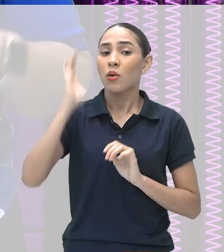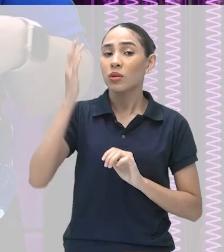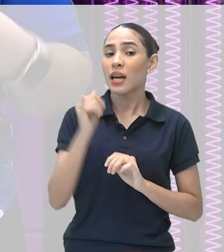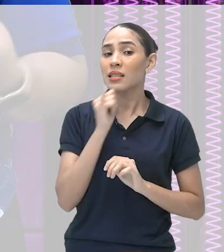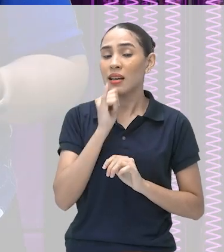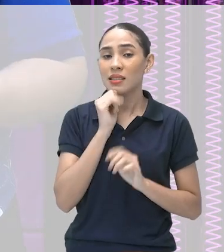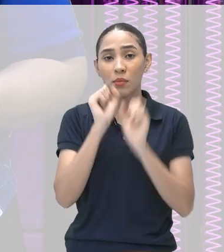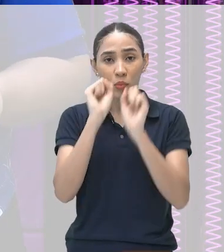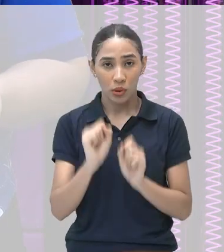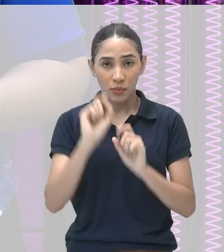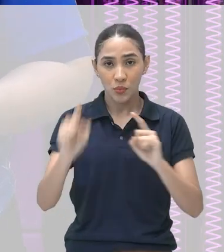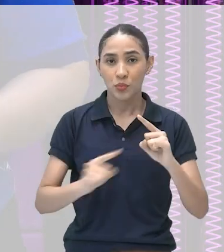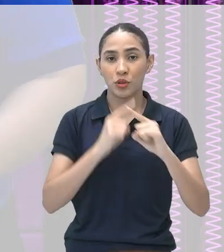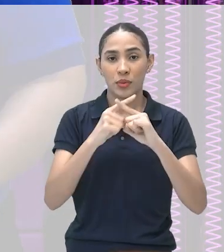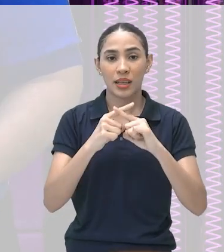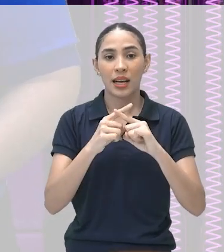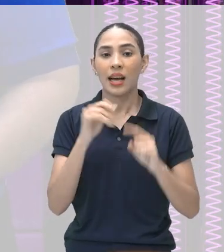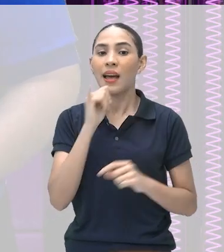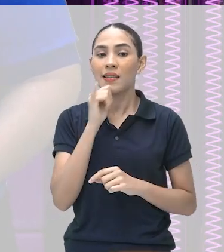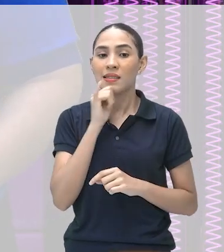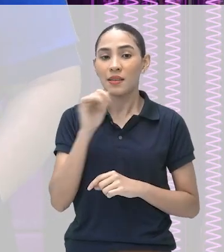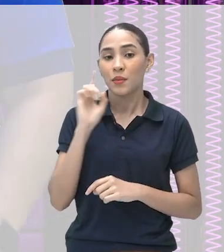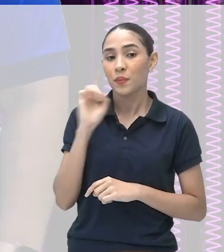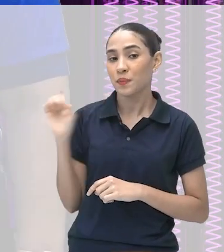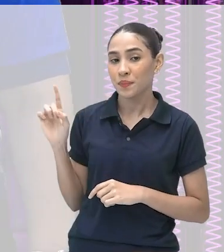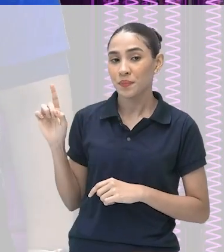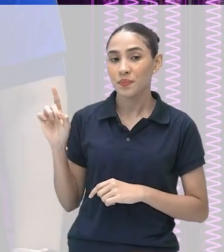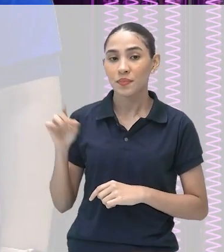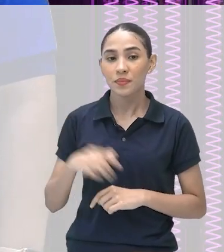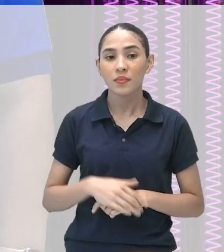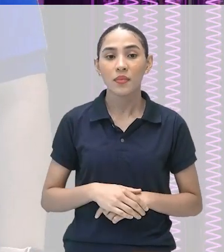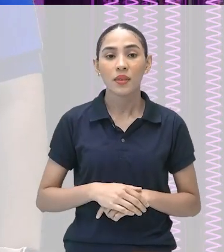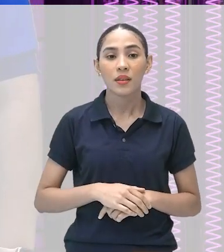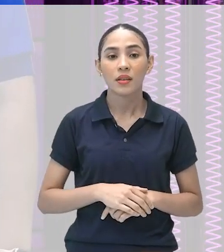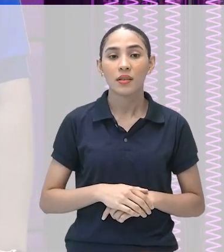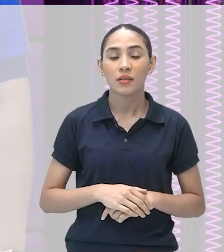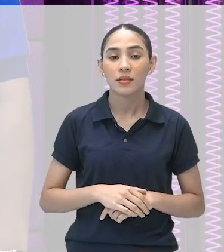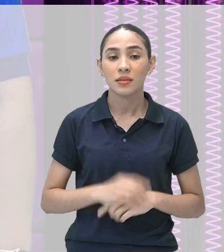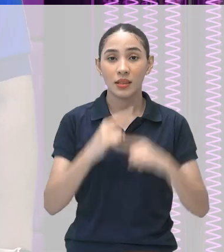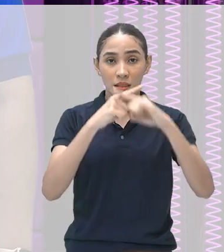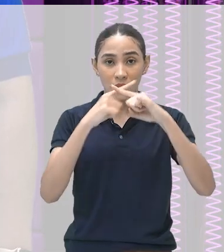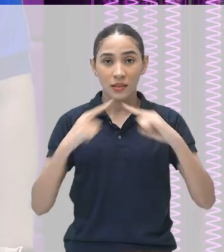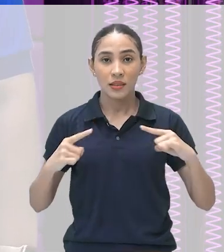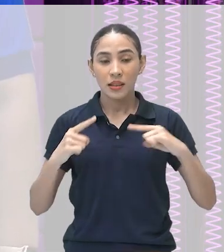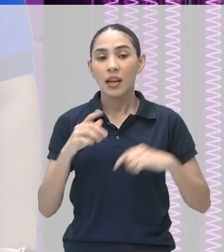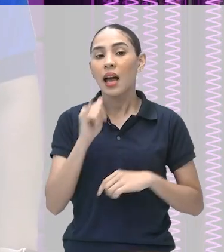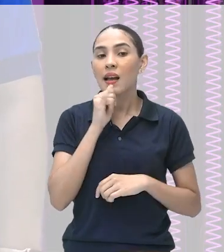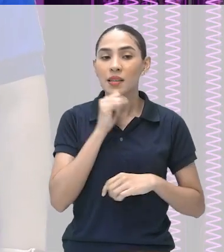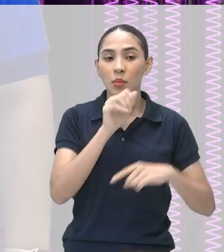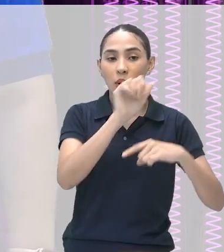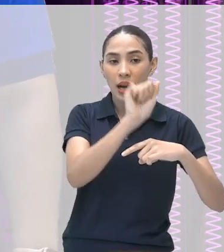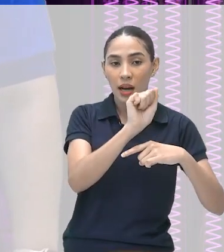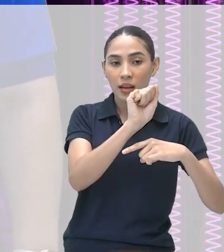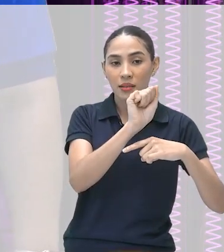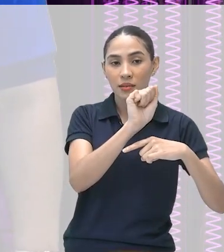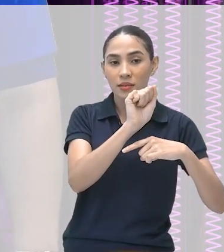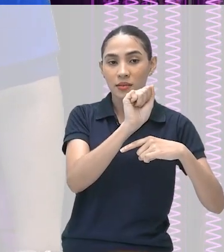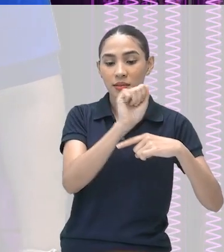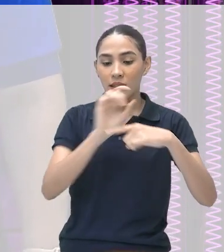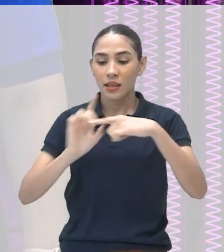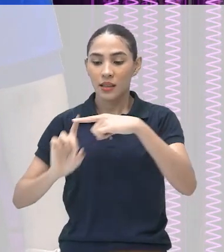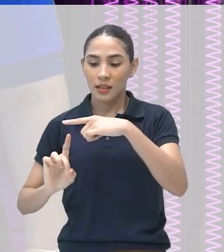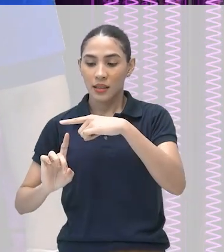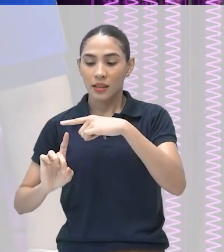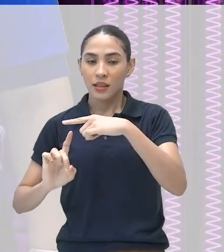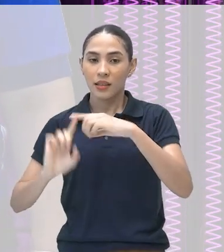podemos multiplicar dessa forma que a gente está vendo aqui. Olha só, a letra A representando o número,